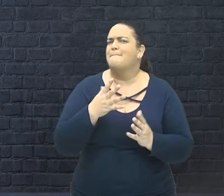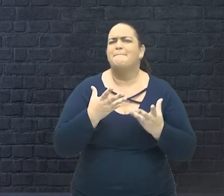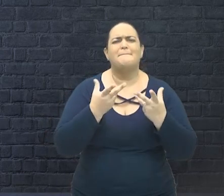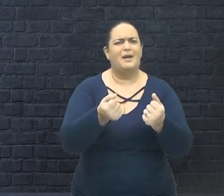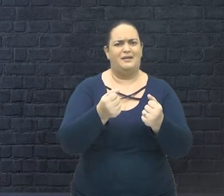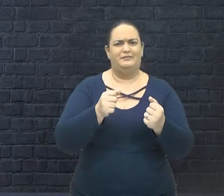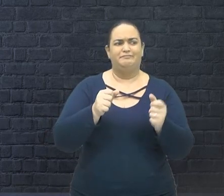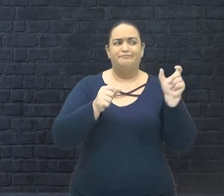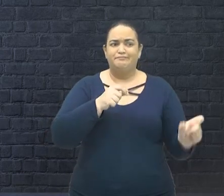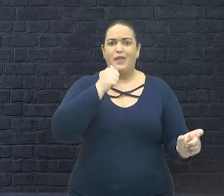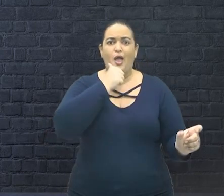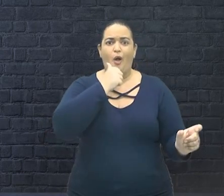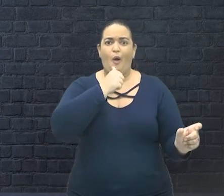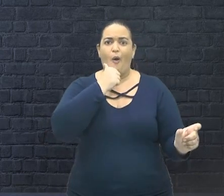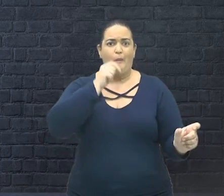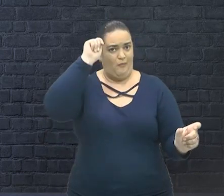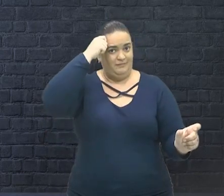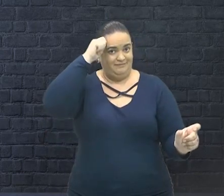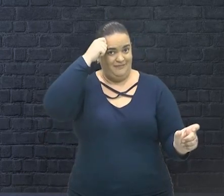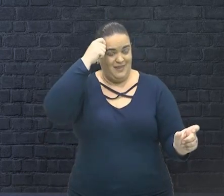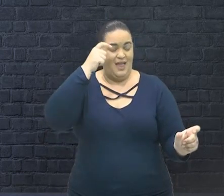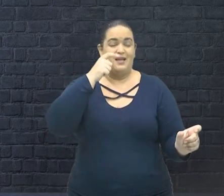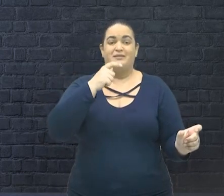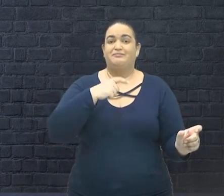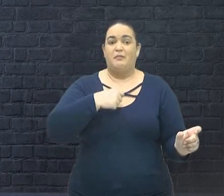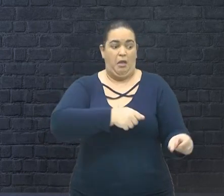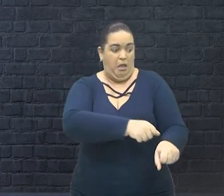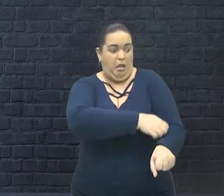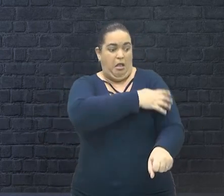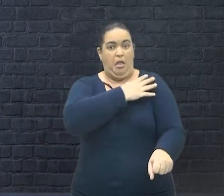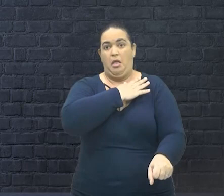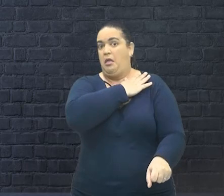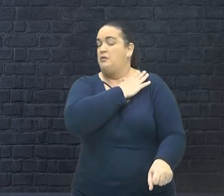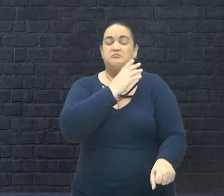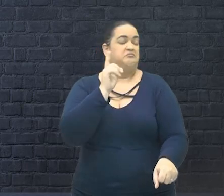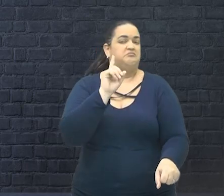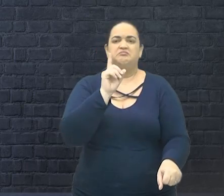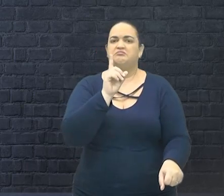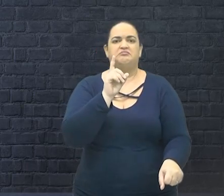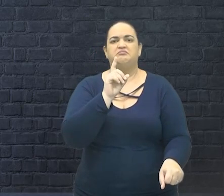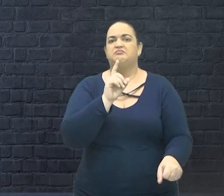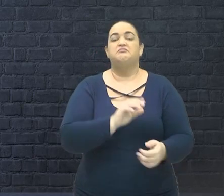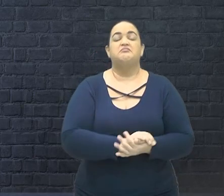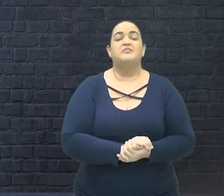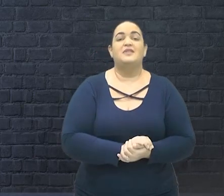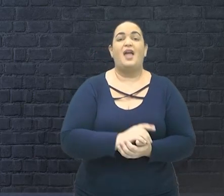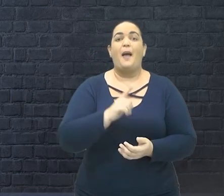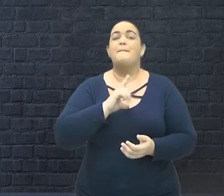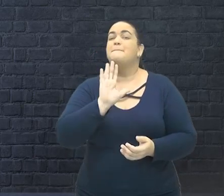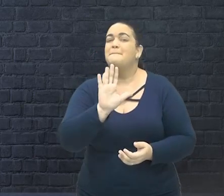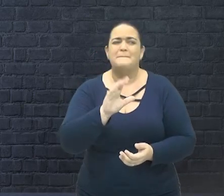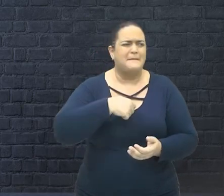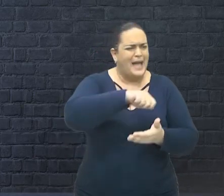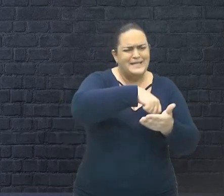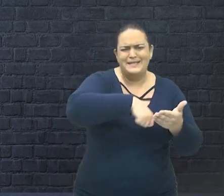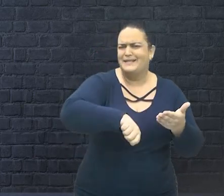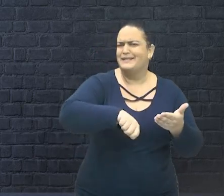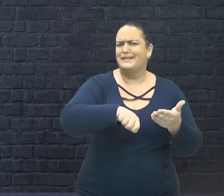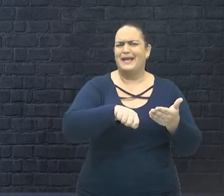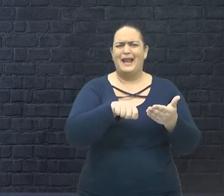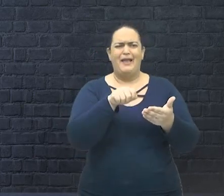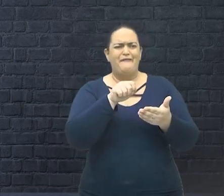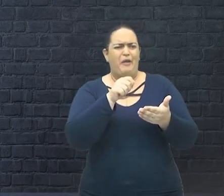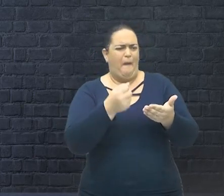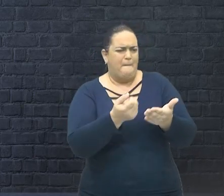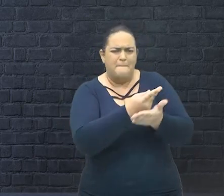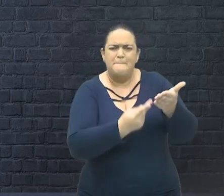literatura. Carolina era uma mulher negra, de pouca escolaridade, mas que escreveu